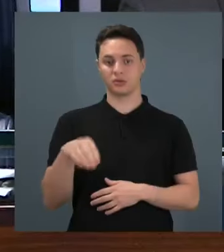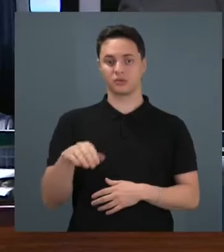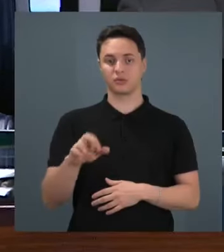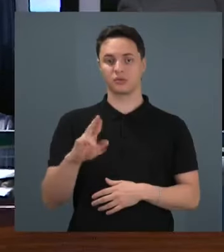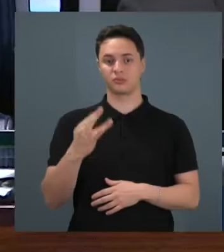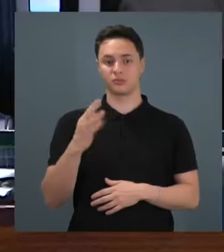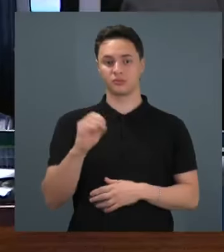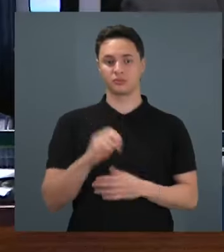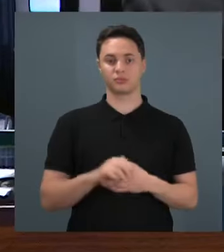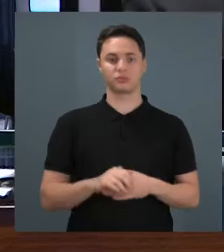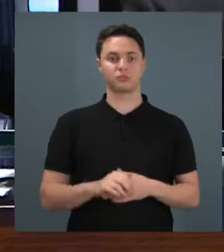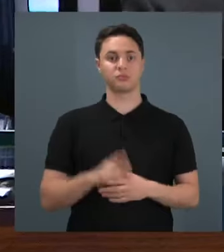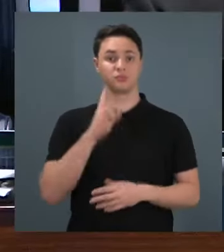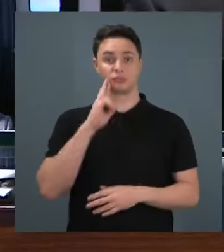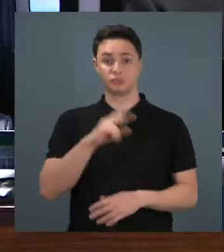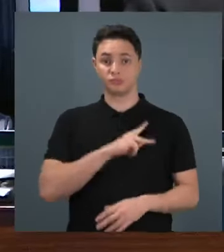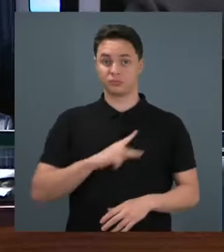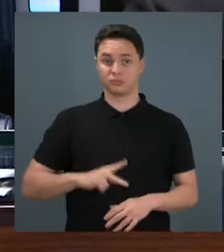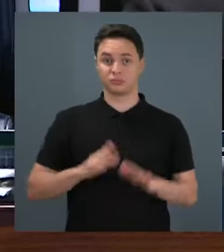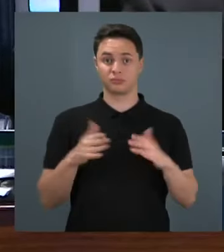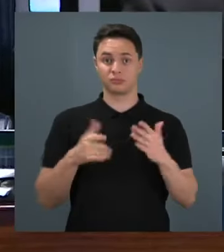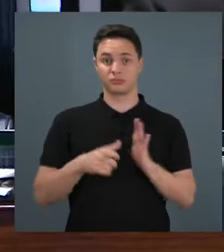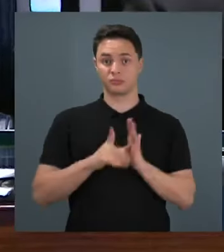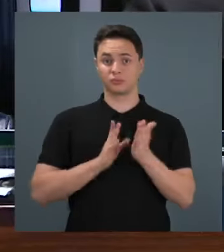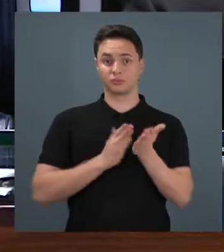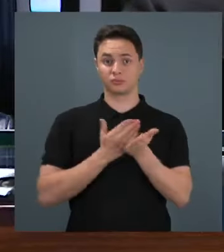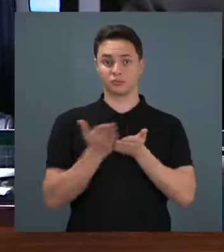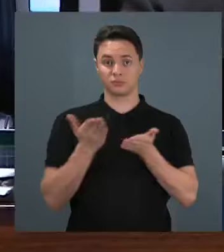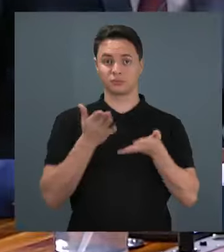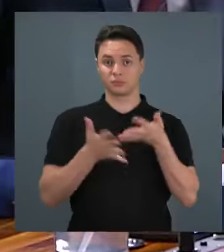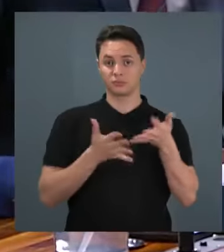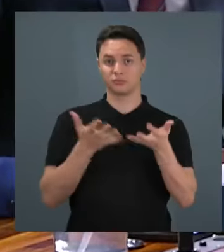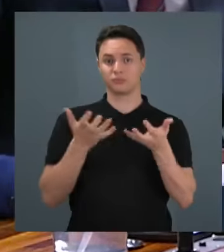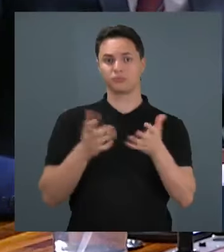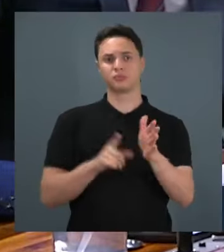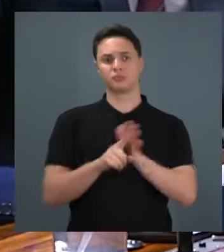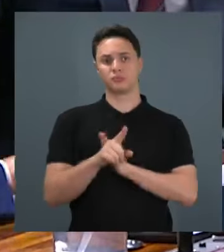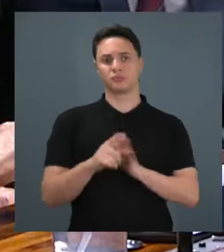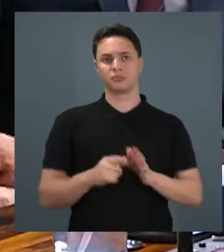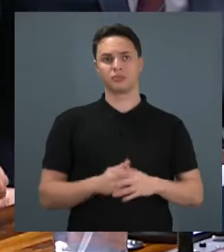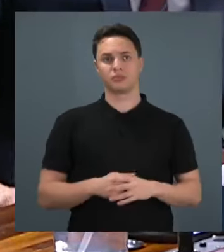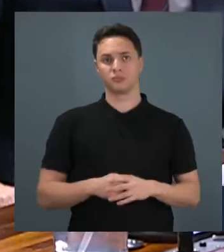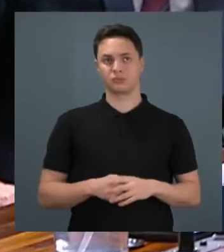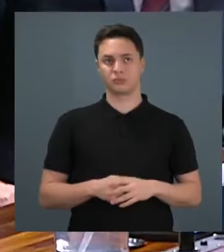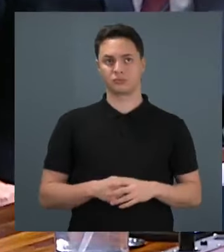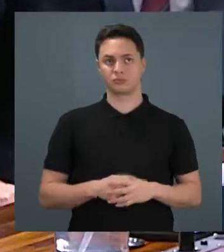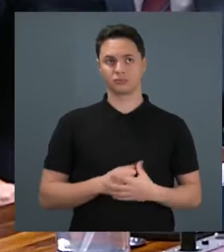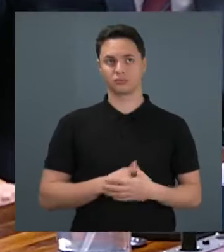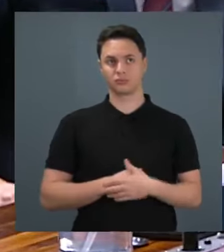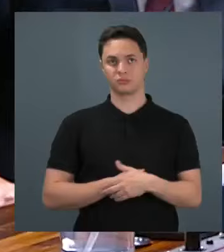Senhor presidente, eu queria, antes de começar a nossa fala, fazer uma pergunta ao relator. É possível?